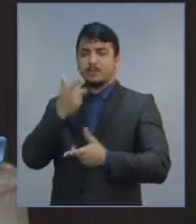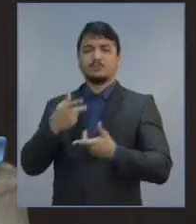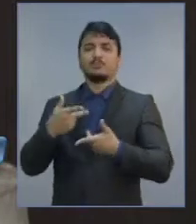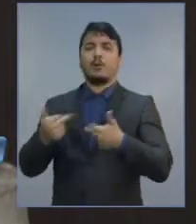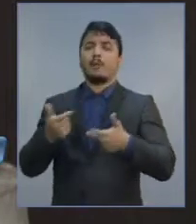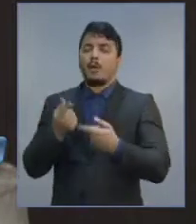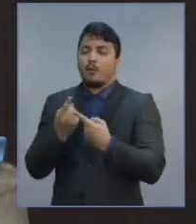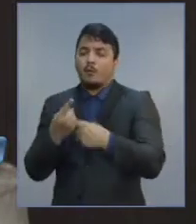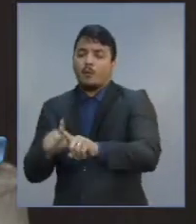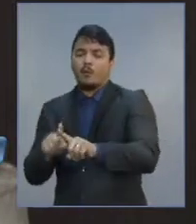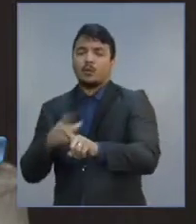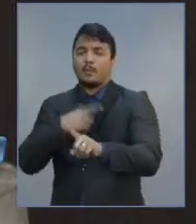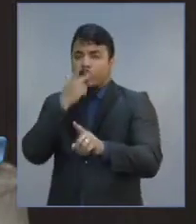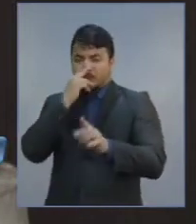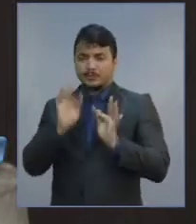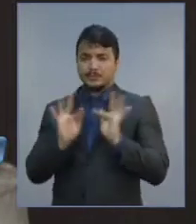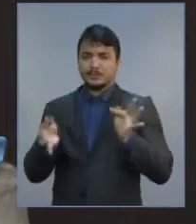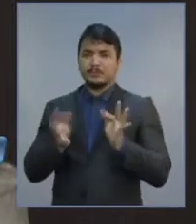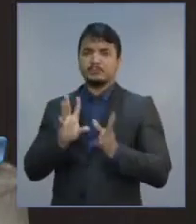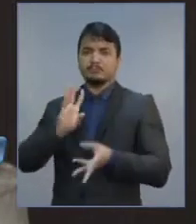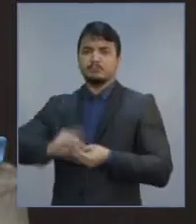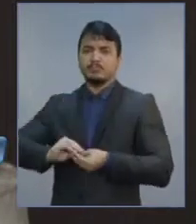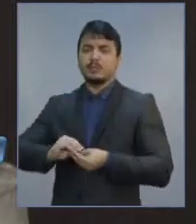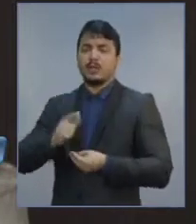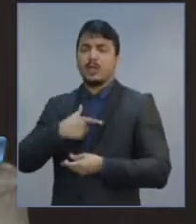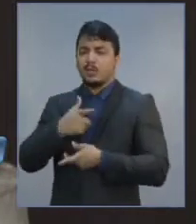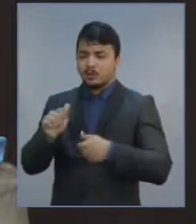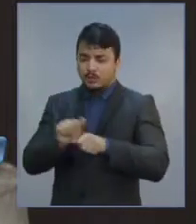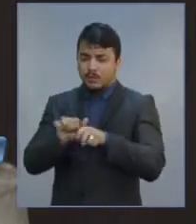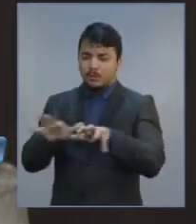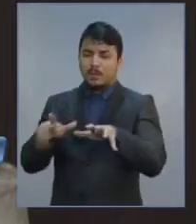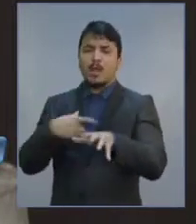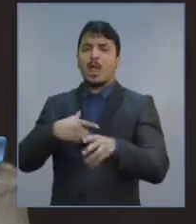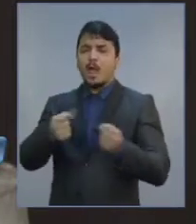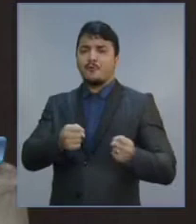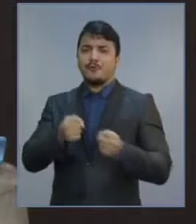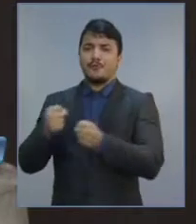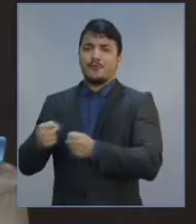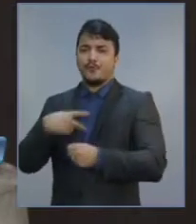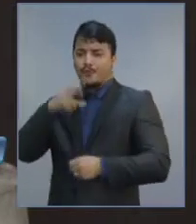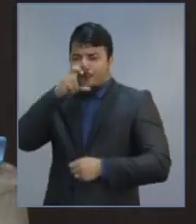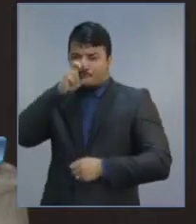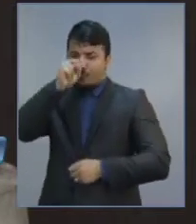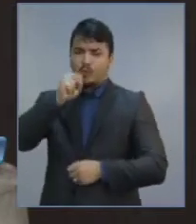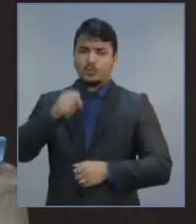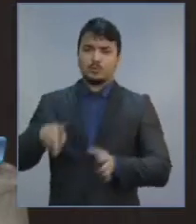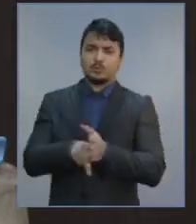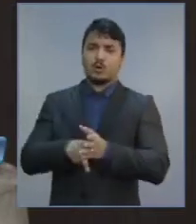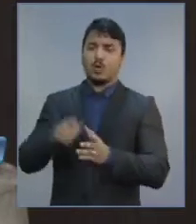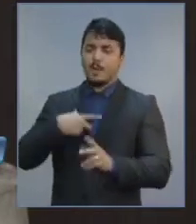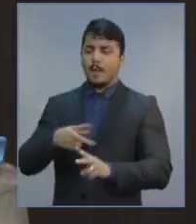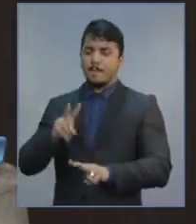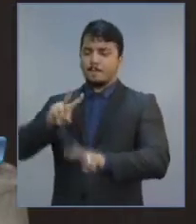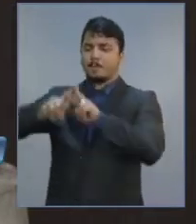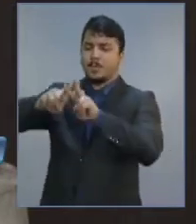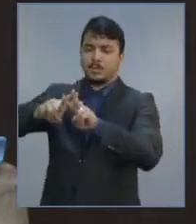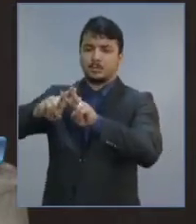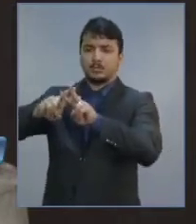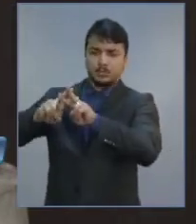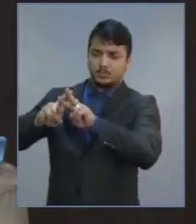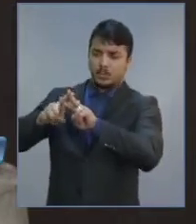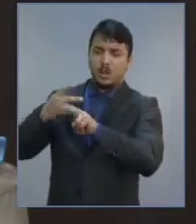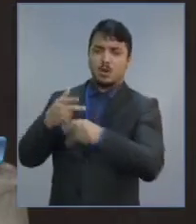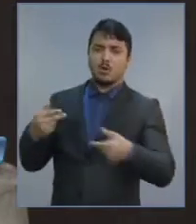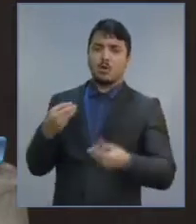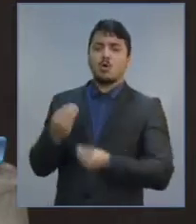criminalizante que coloca simplesmente na ampliação da força restritiva de liberdade